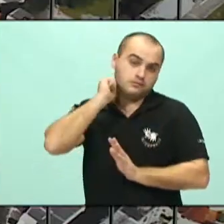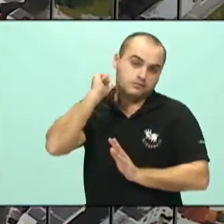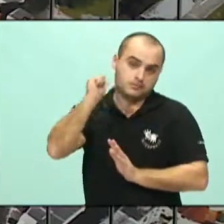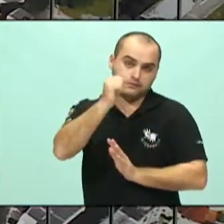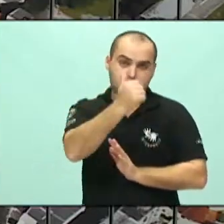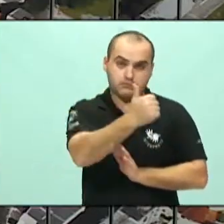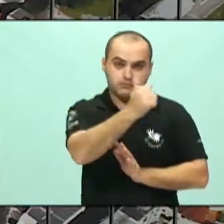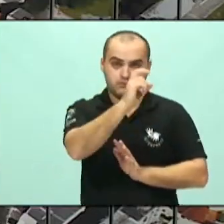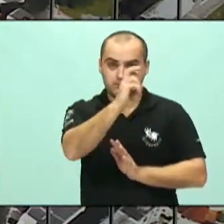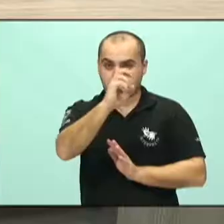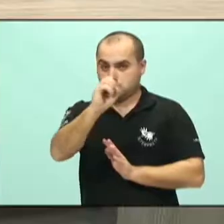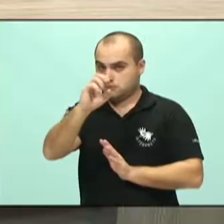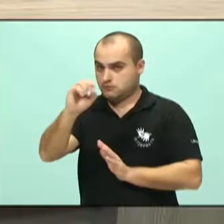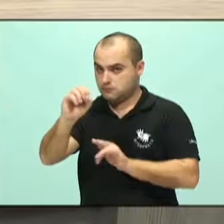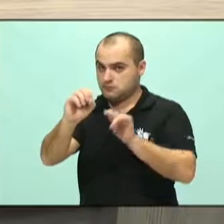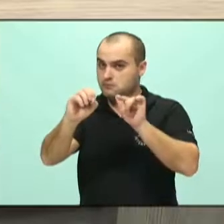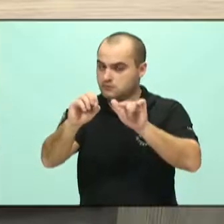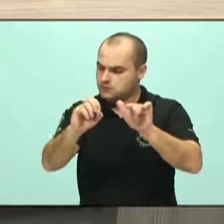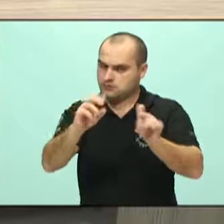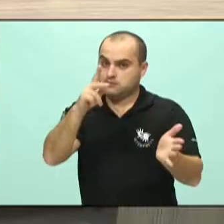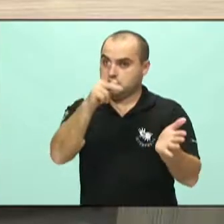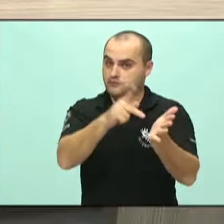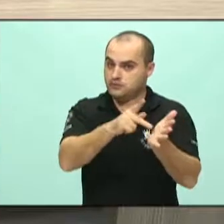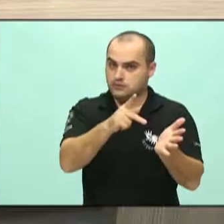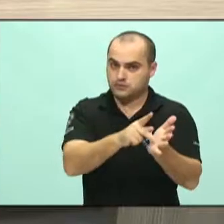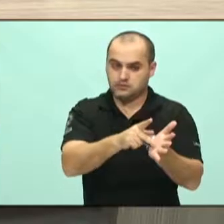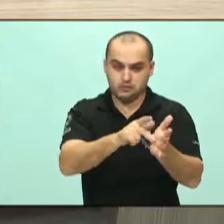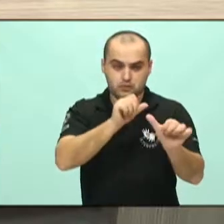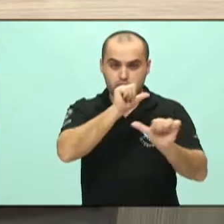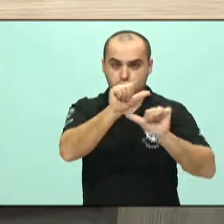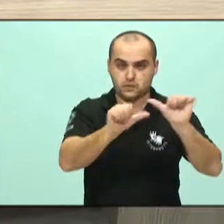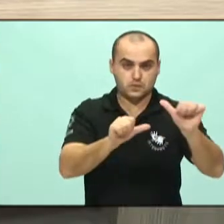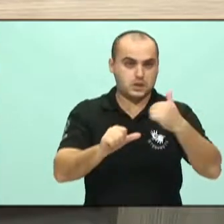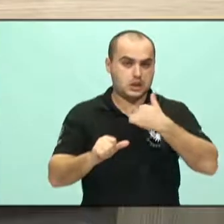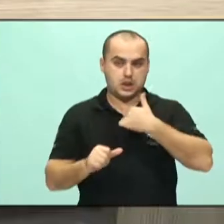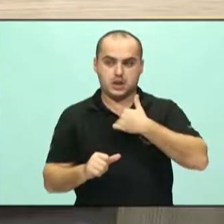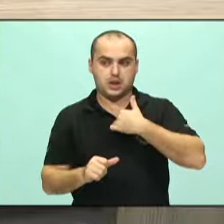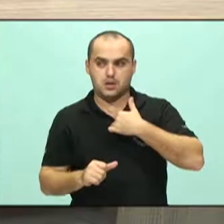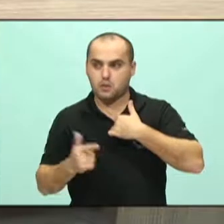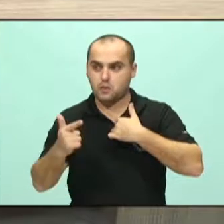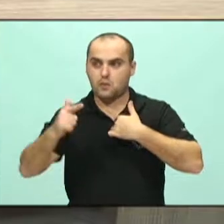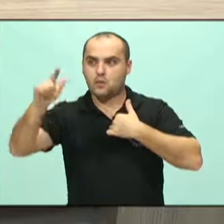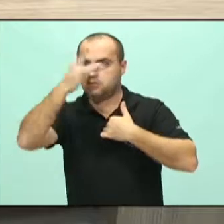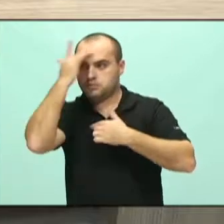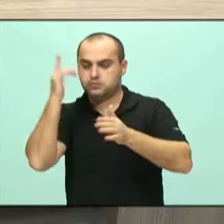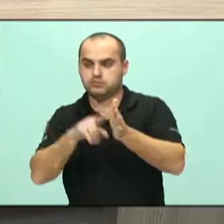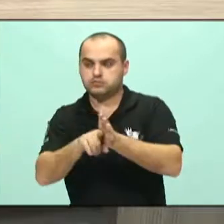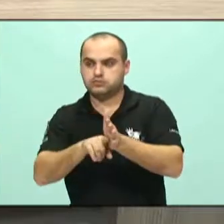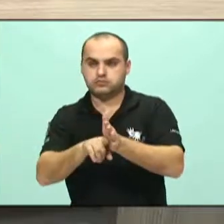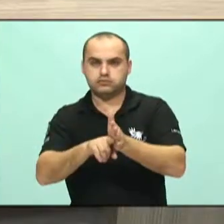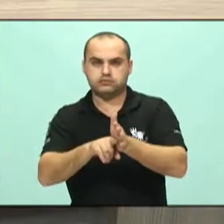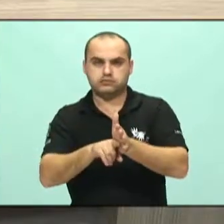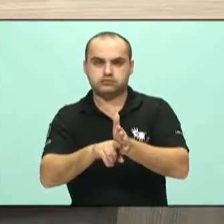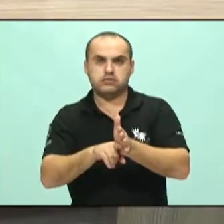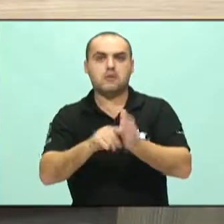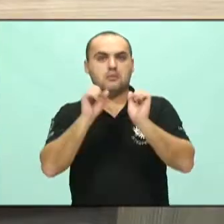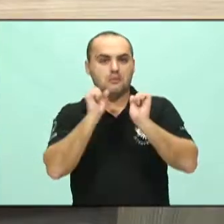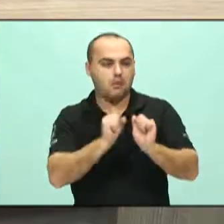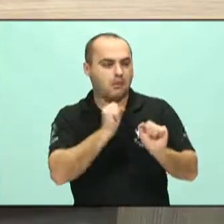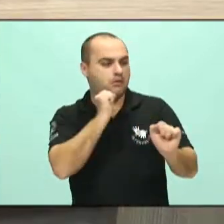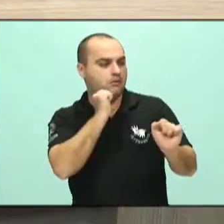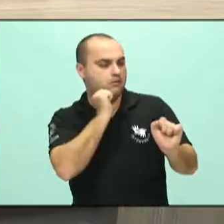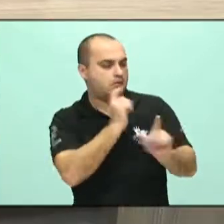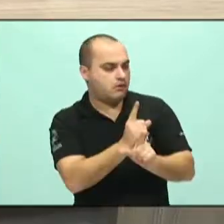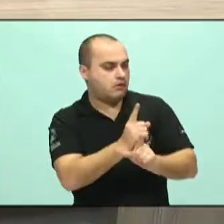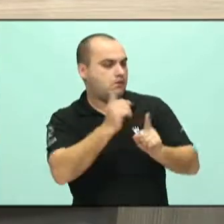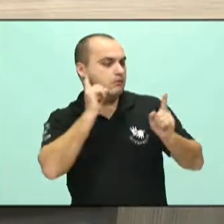isso ninguém pode mudar, não é? Nem eu, nem nenhum historiador vai dizer que o Brasil foi descoberto ou achado,